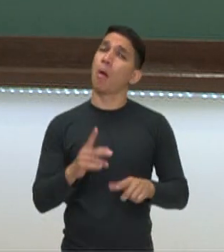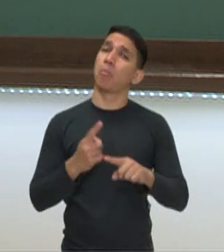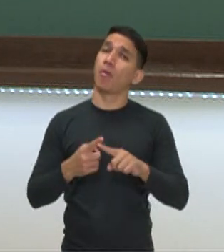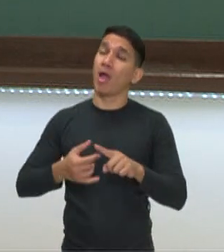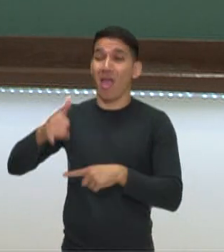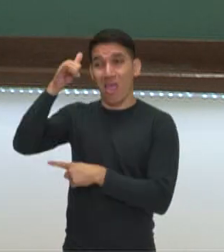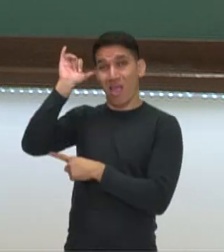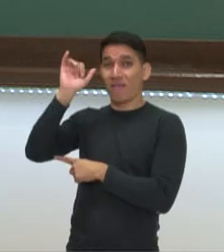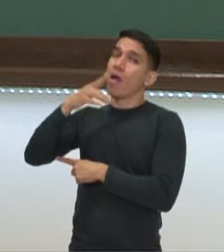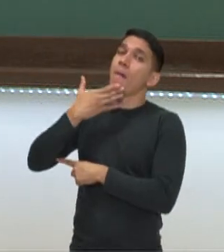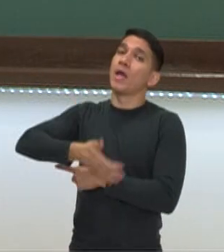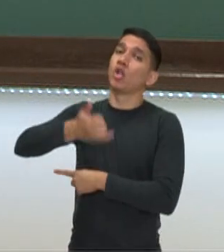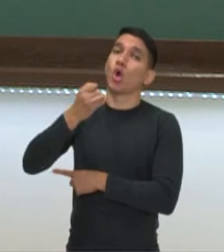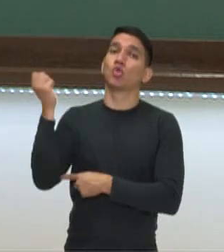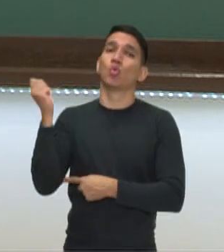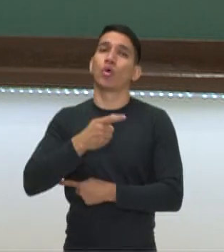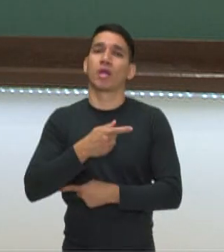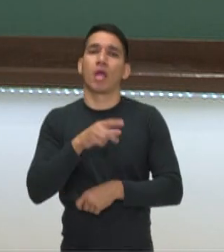do que remediar.